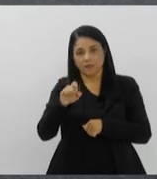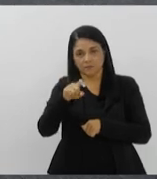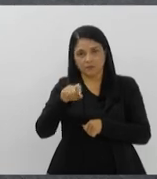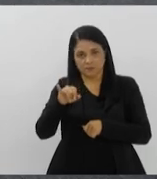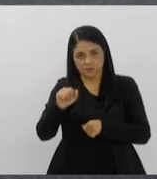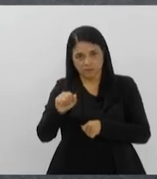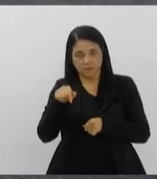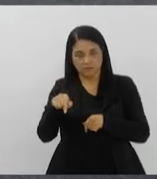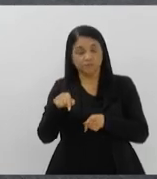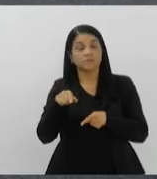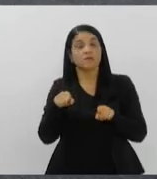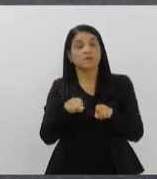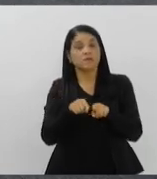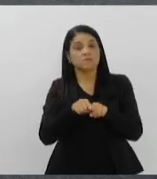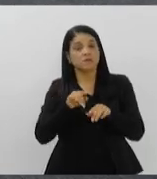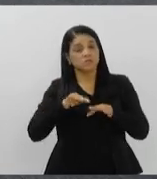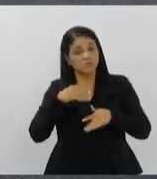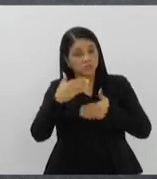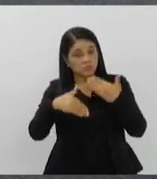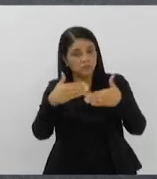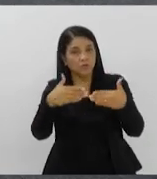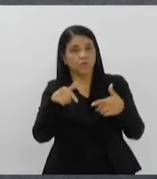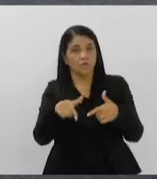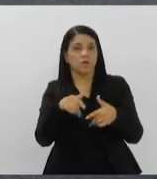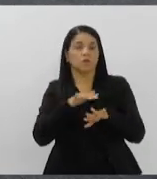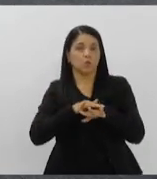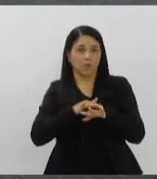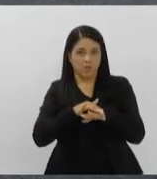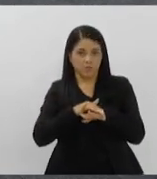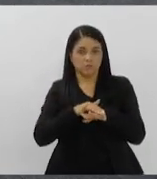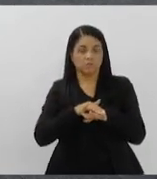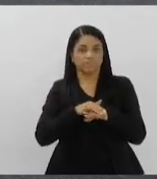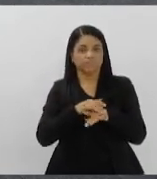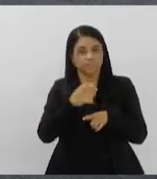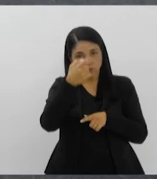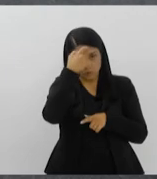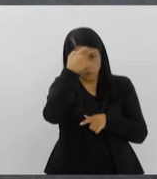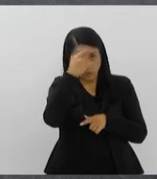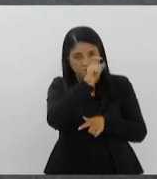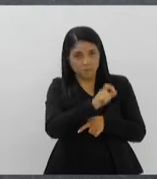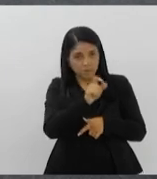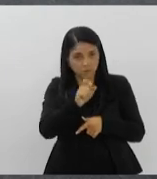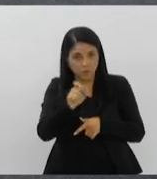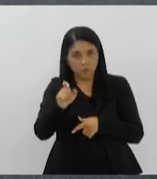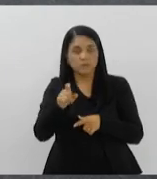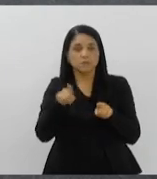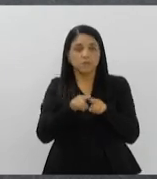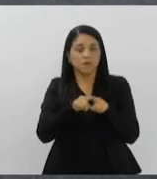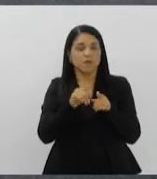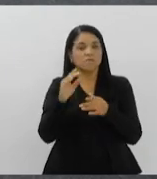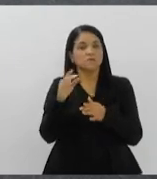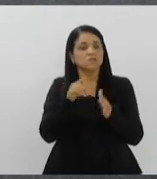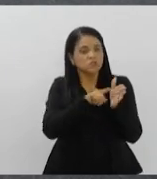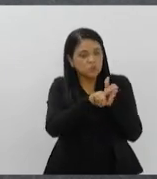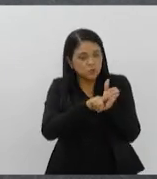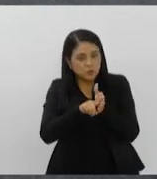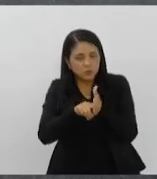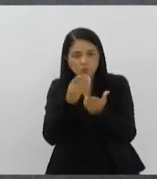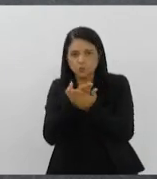a possibilidade de desenvolvê-la e também fomentar estudos no tema. Então, para nós, é uma